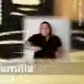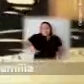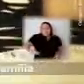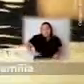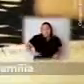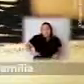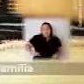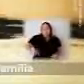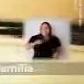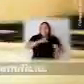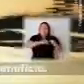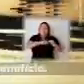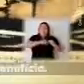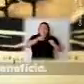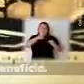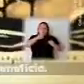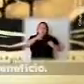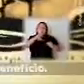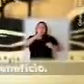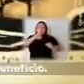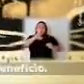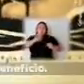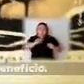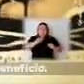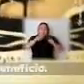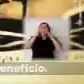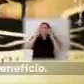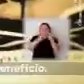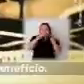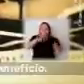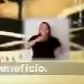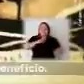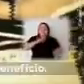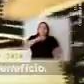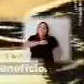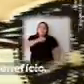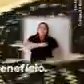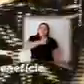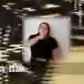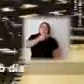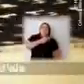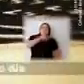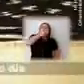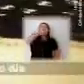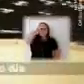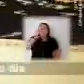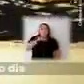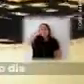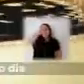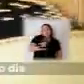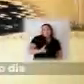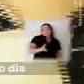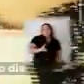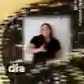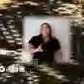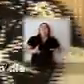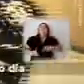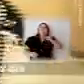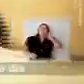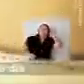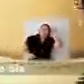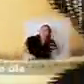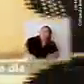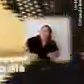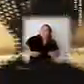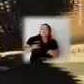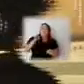vai aumentar o Bolsa Família E ainda dá o décimo terceiro pra quem tem o benefício Mas eu tenho fé e esperança